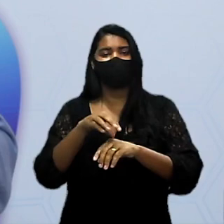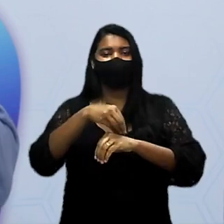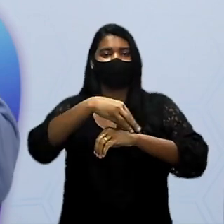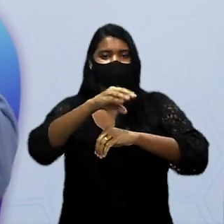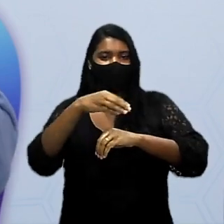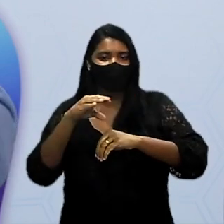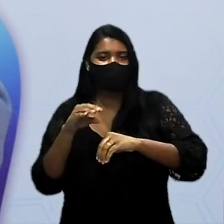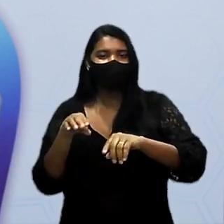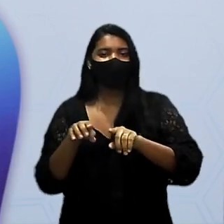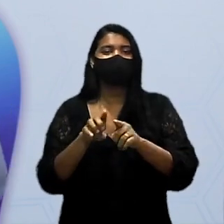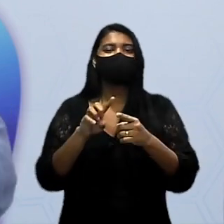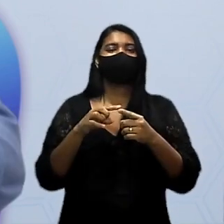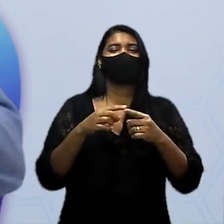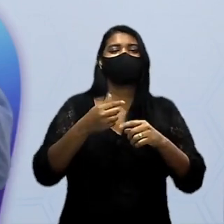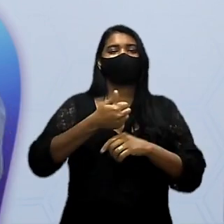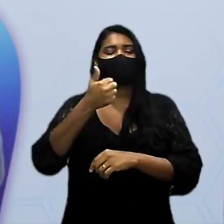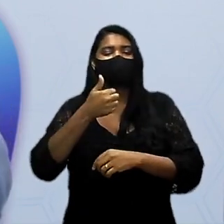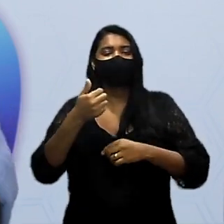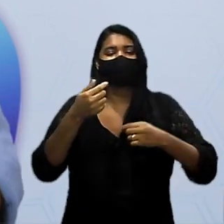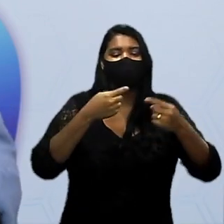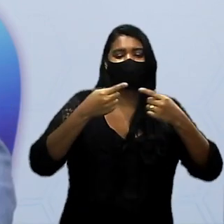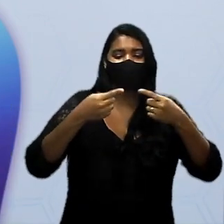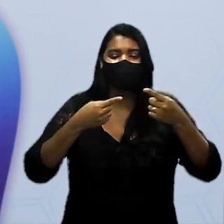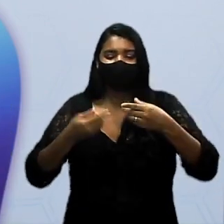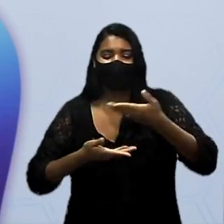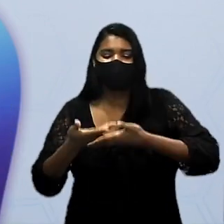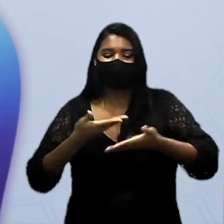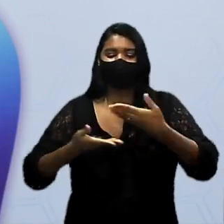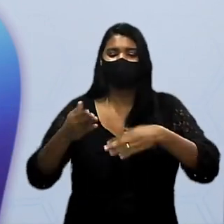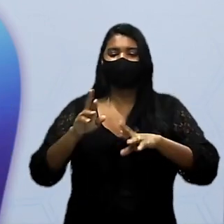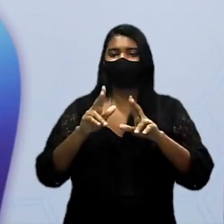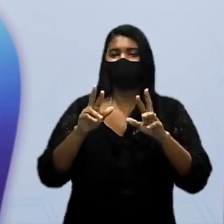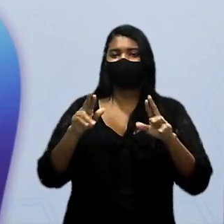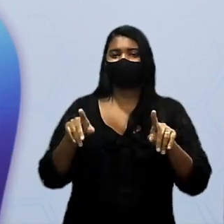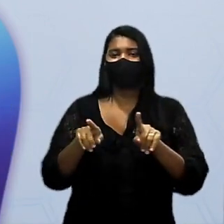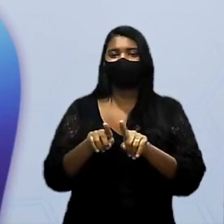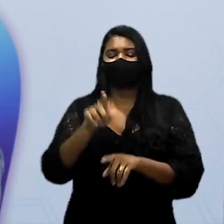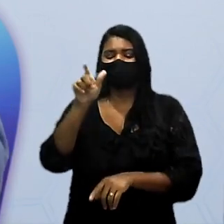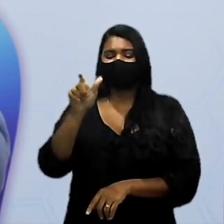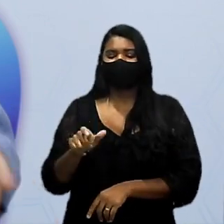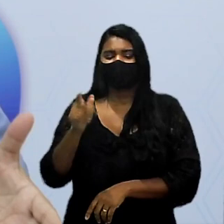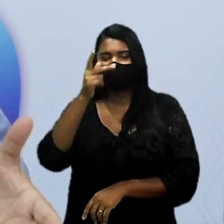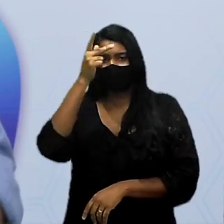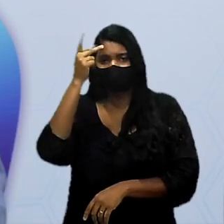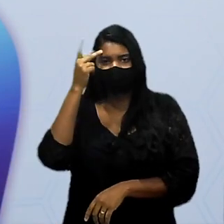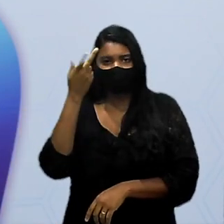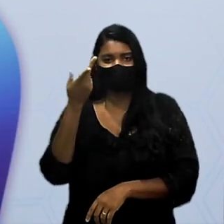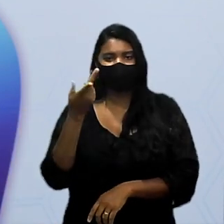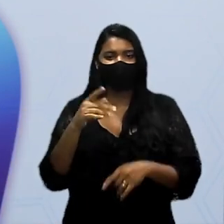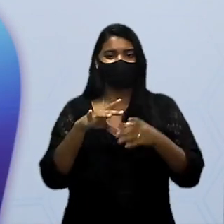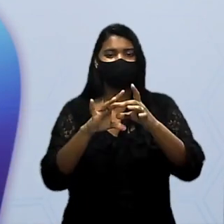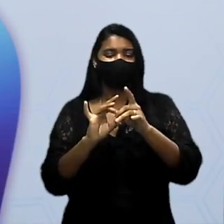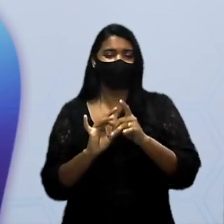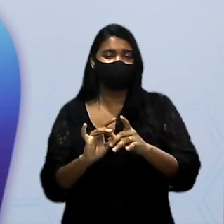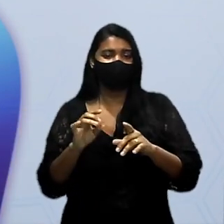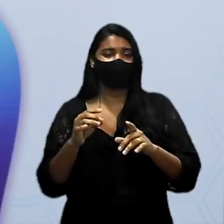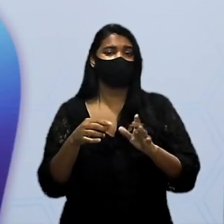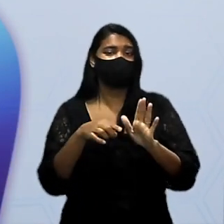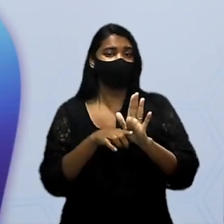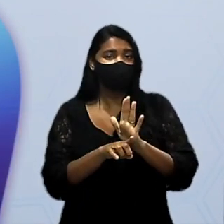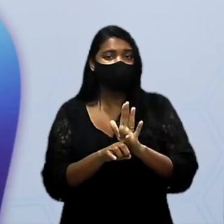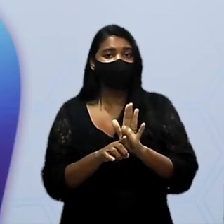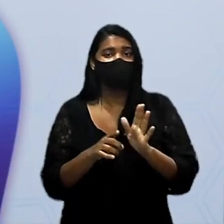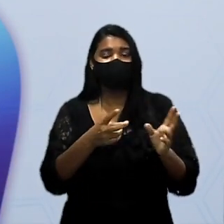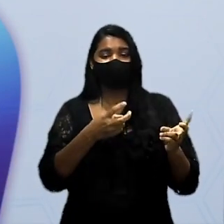postando, discutindo, interagindo com diferentes pessoas em cima de questões que lhes são